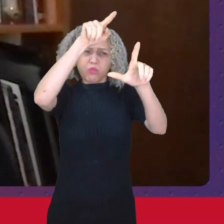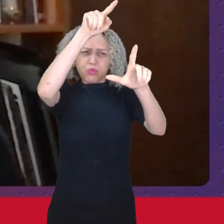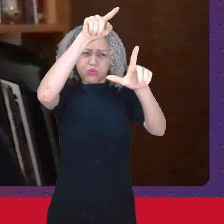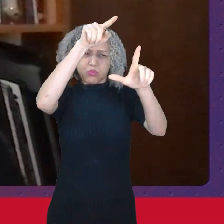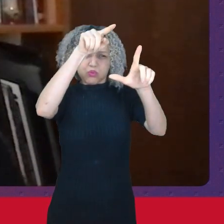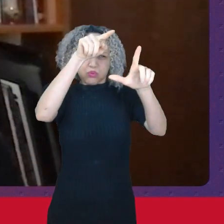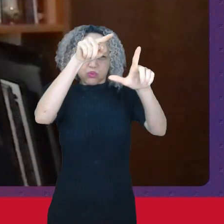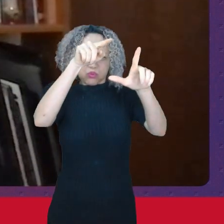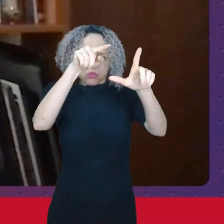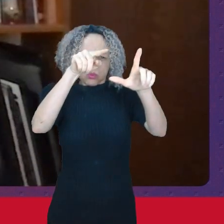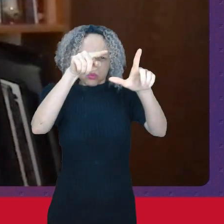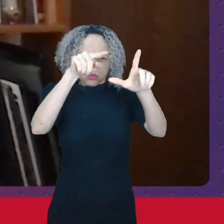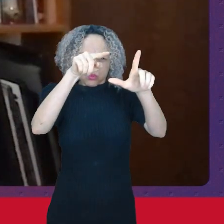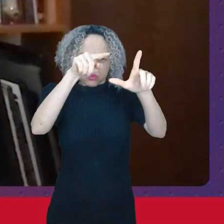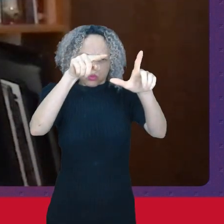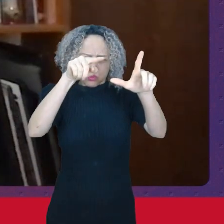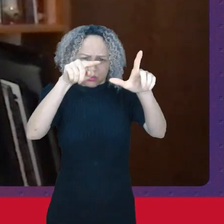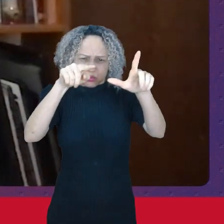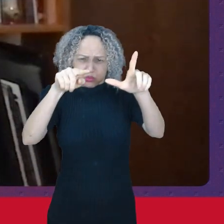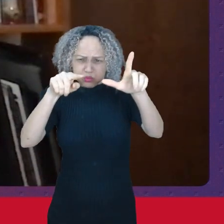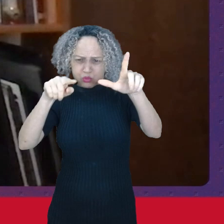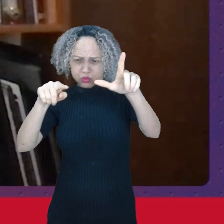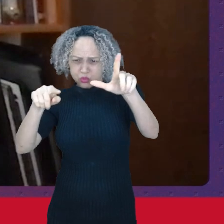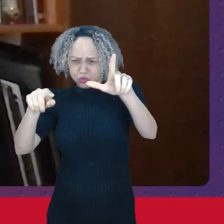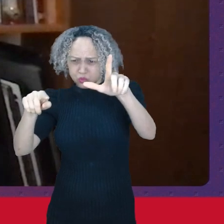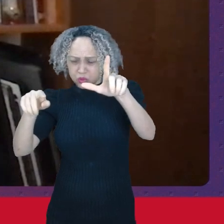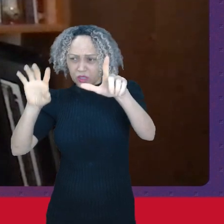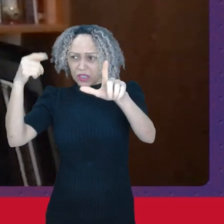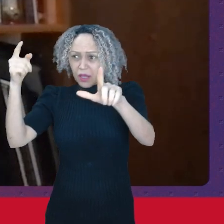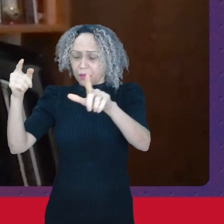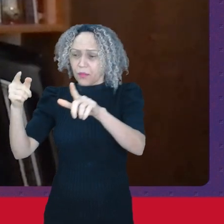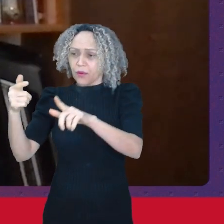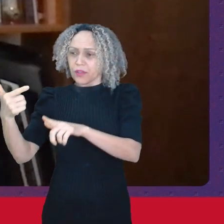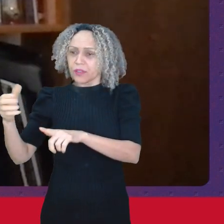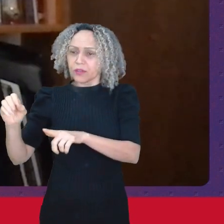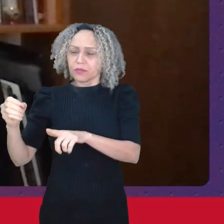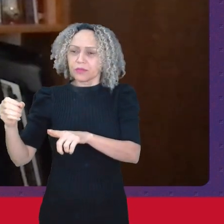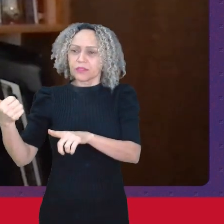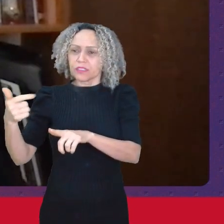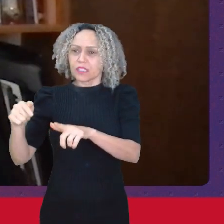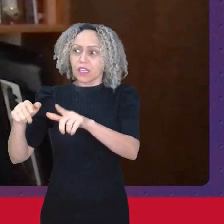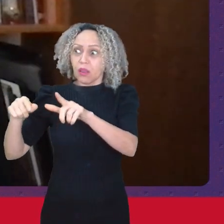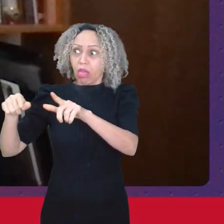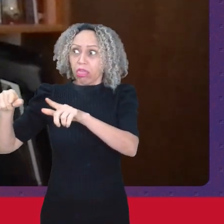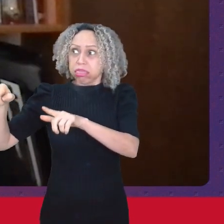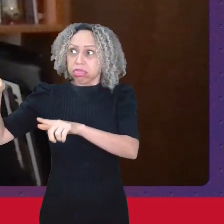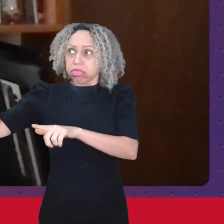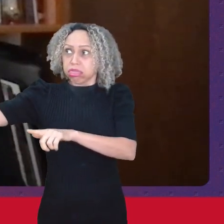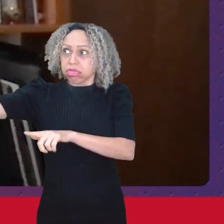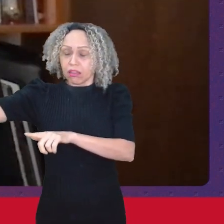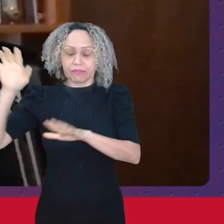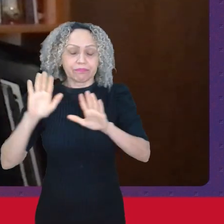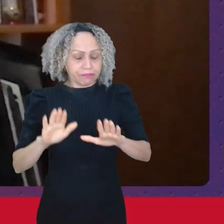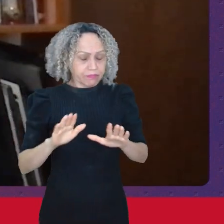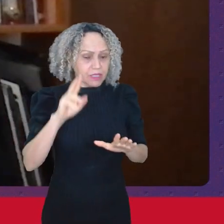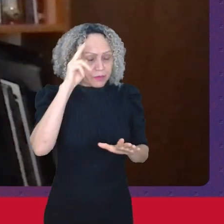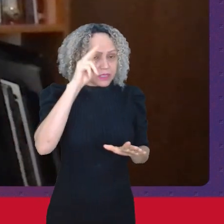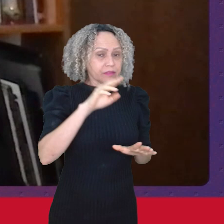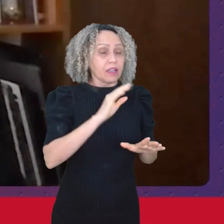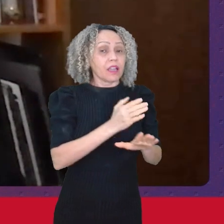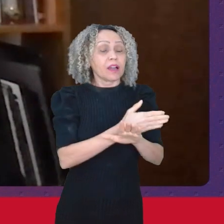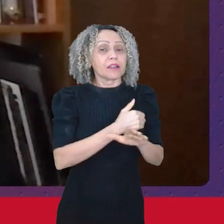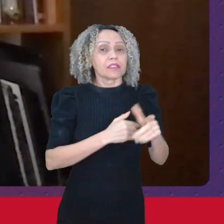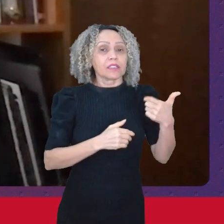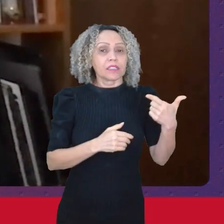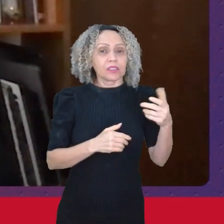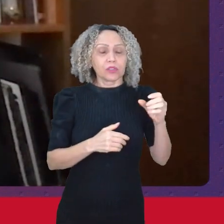em 2004. Em 2004, só lembrando que o presidente Lula assume em 2003 com um